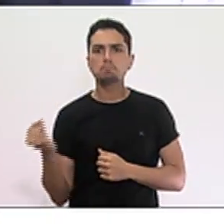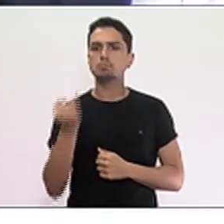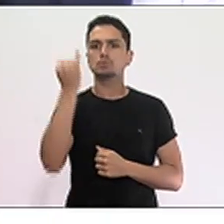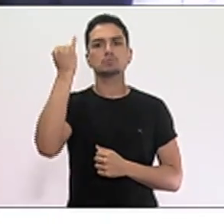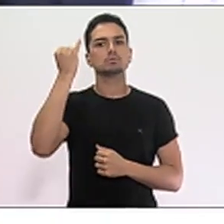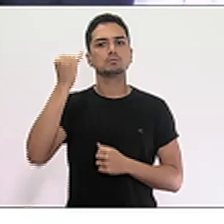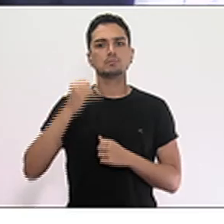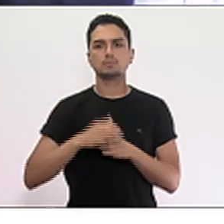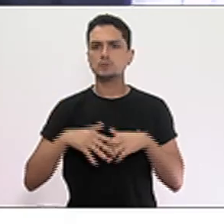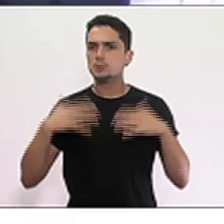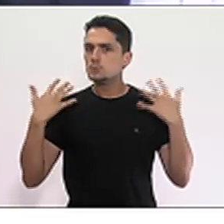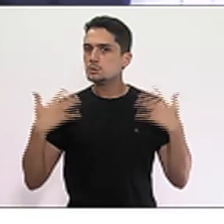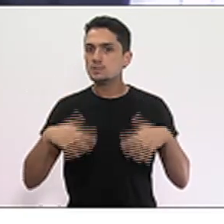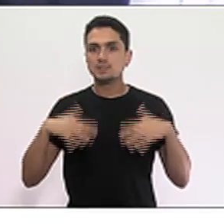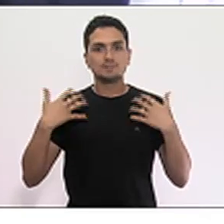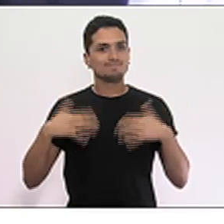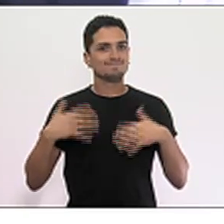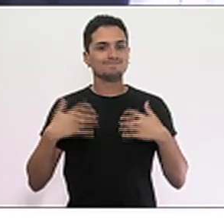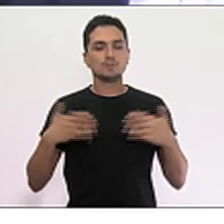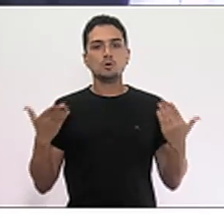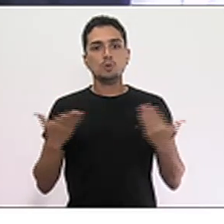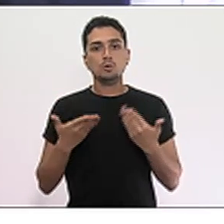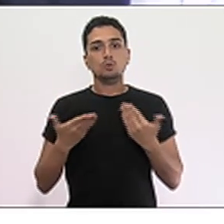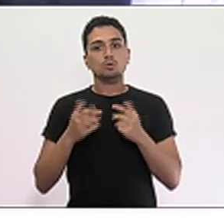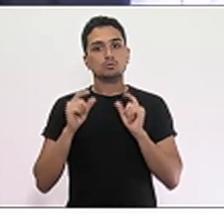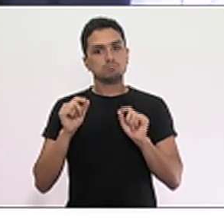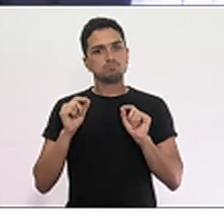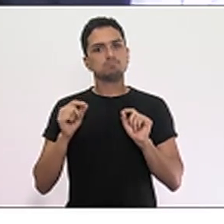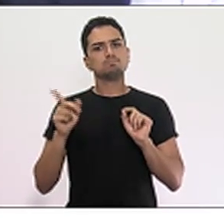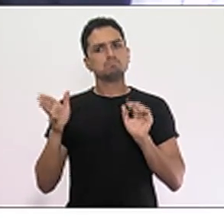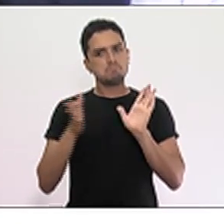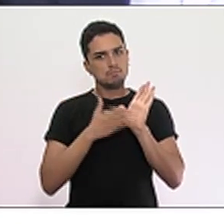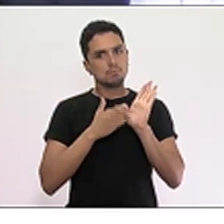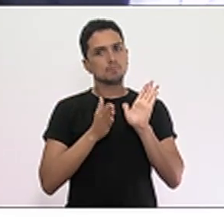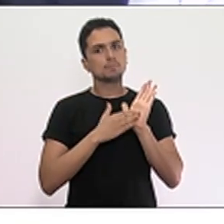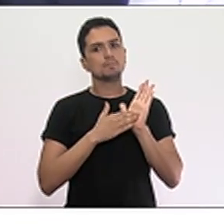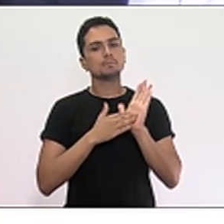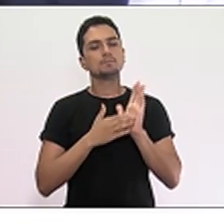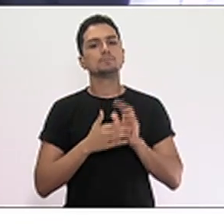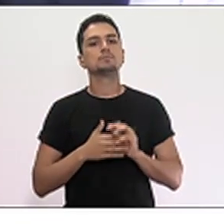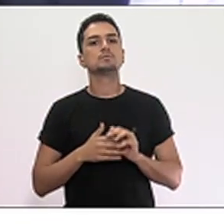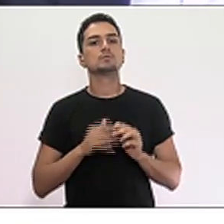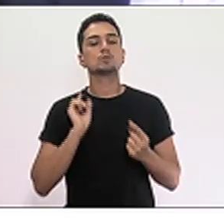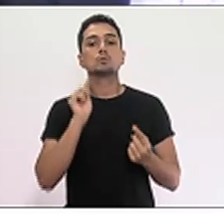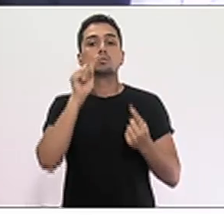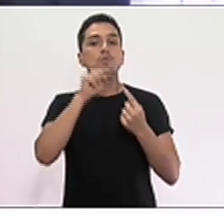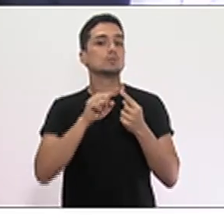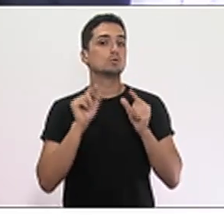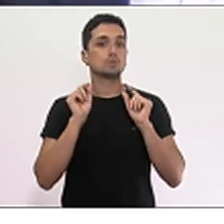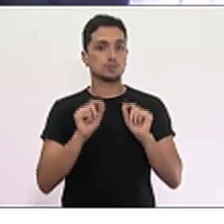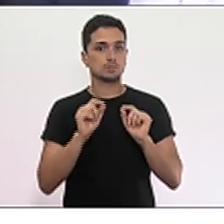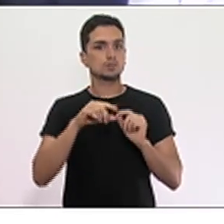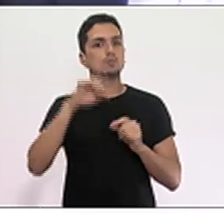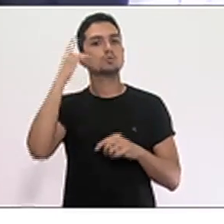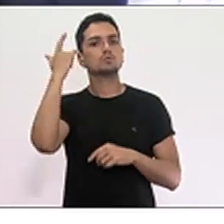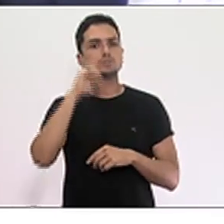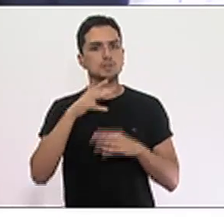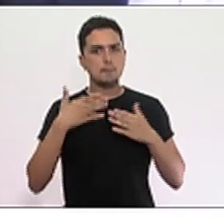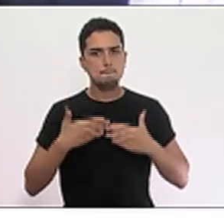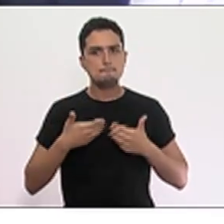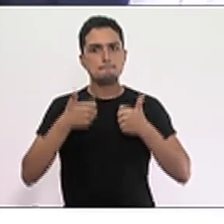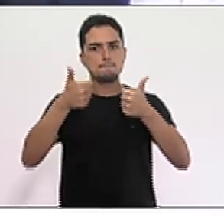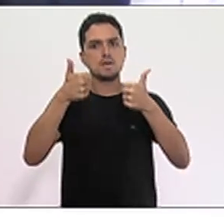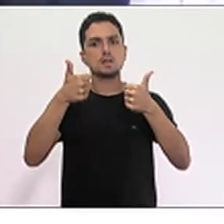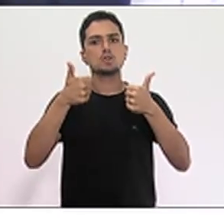proporcionada para que a gente consiga buscar melhorias nas quantidades e